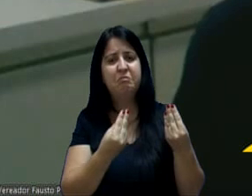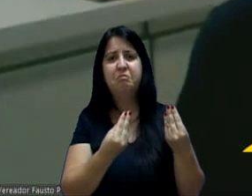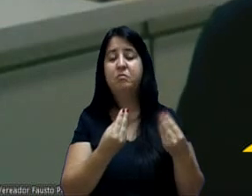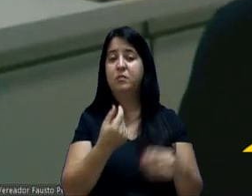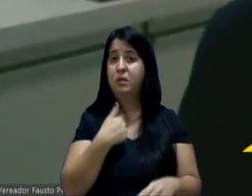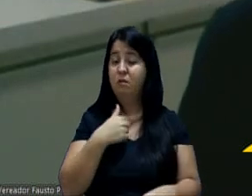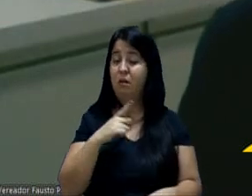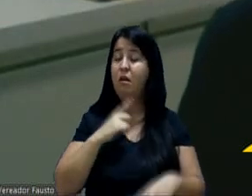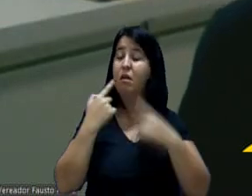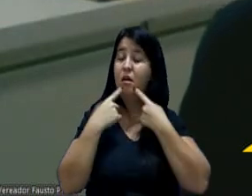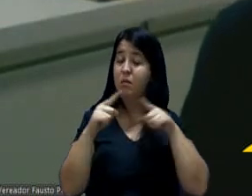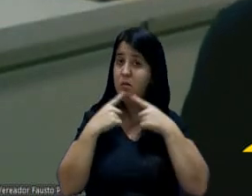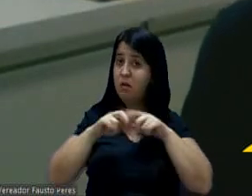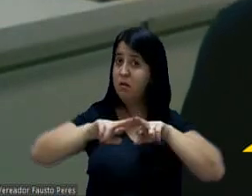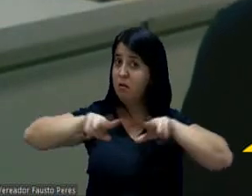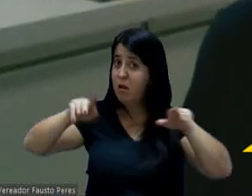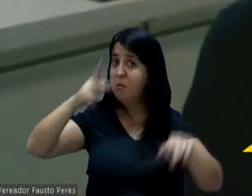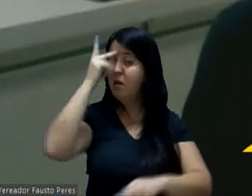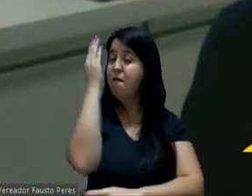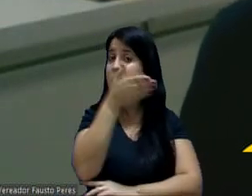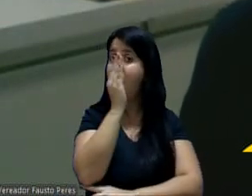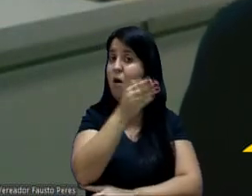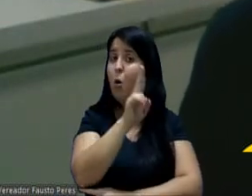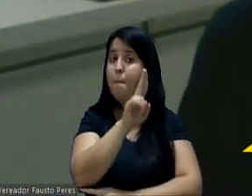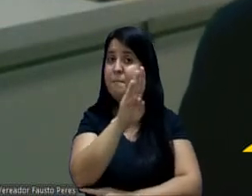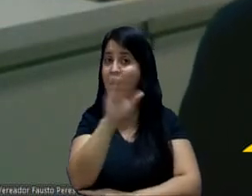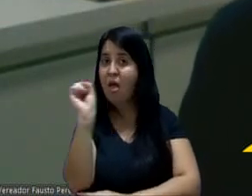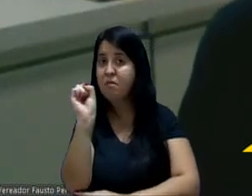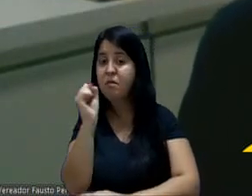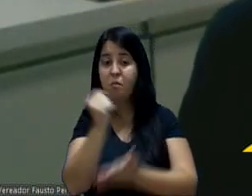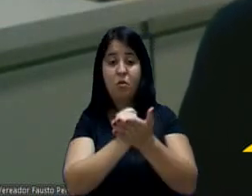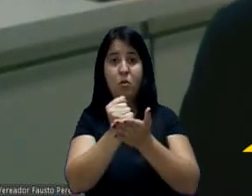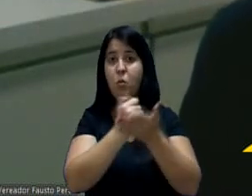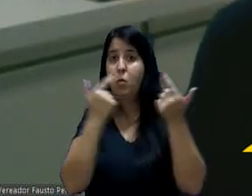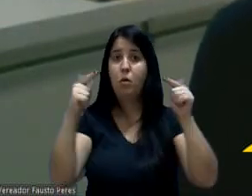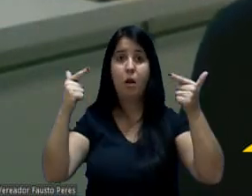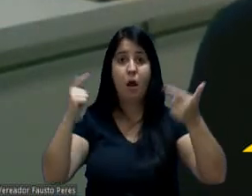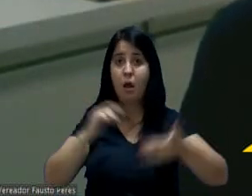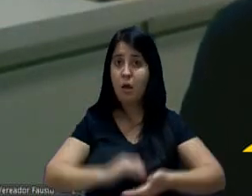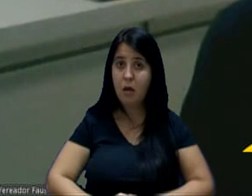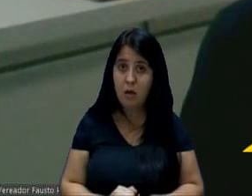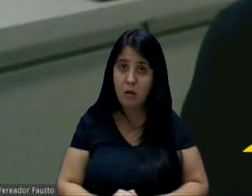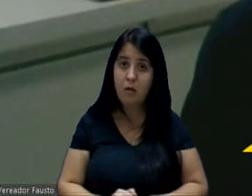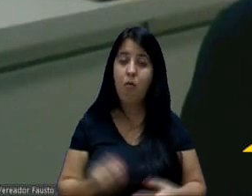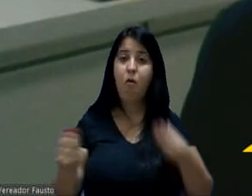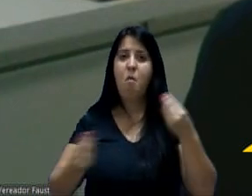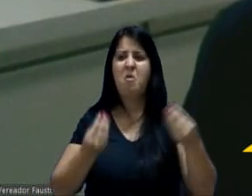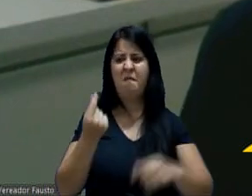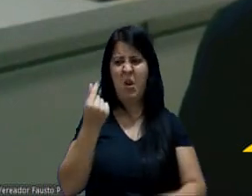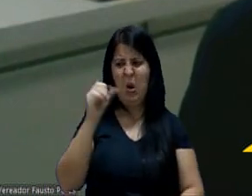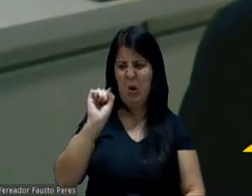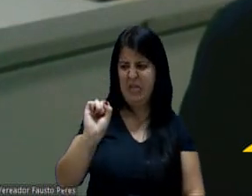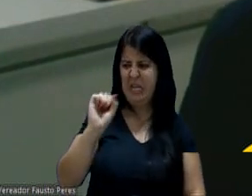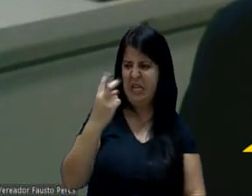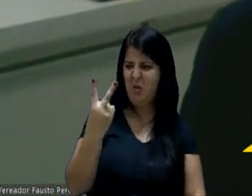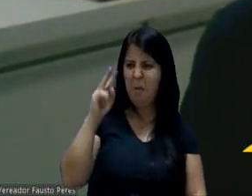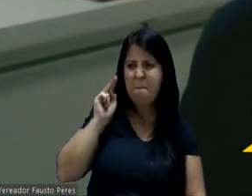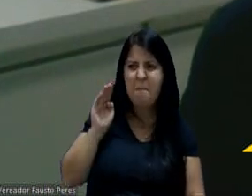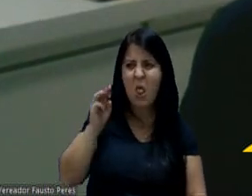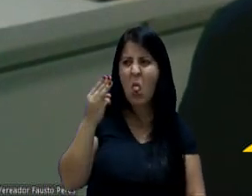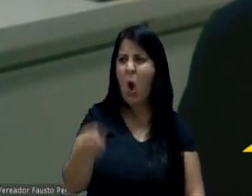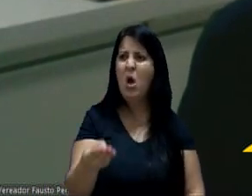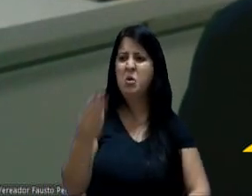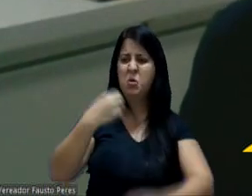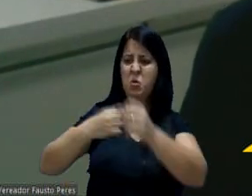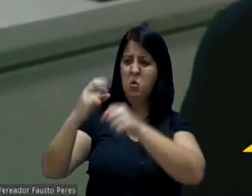tenho várias reclamações aqui, o pessoal está indo na UBS e não está encontrando medicamento. E se teve um aporte desse valor de 82 milhões de junho